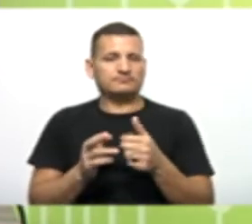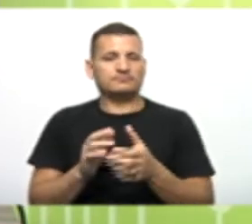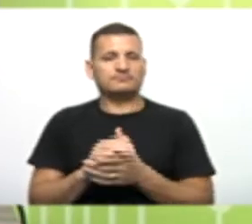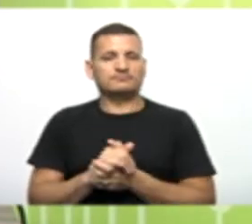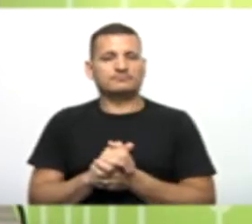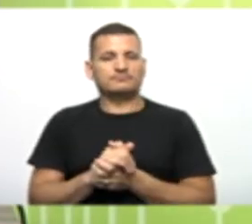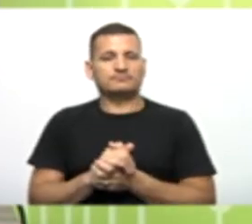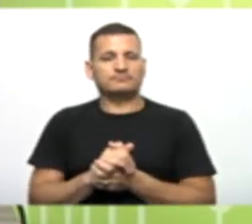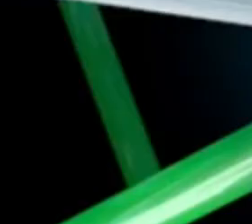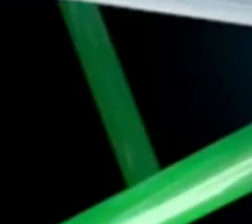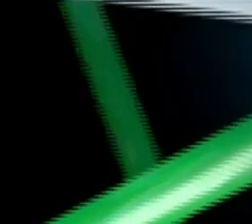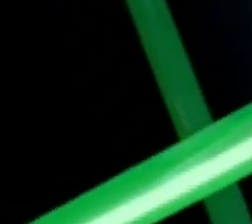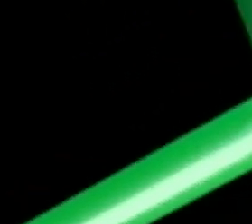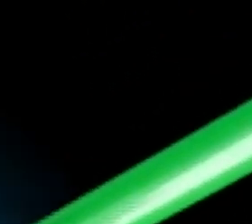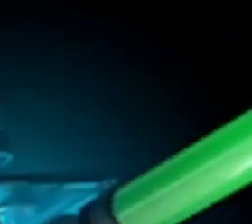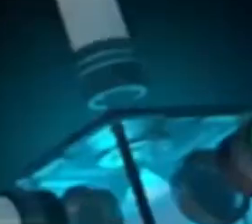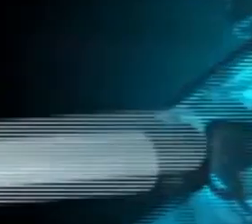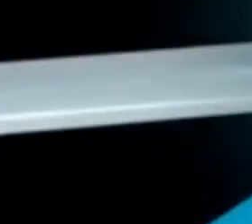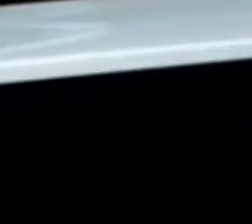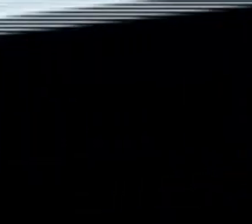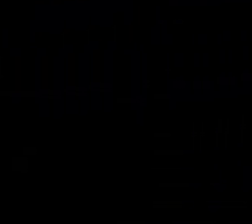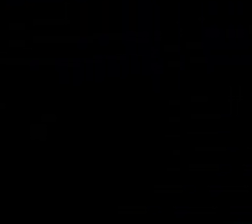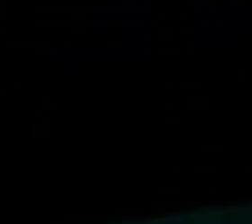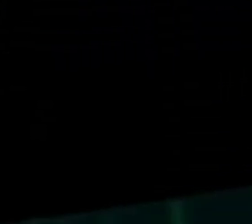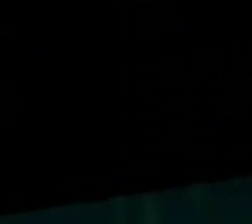Um abraço e até daqui a pouco.